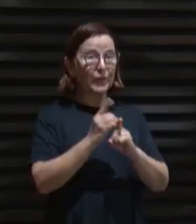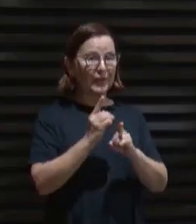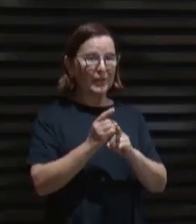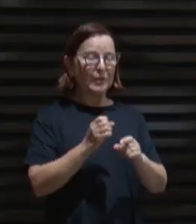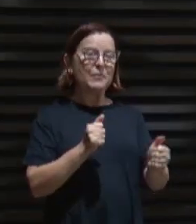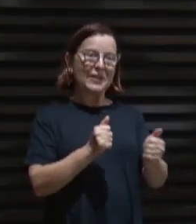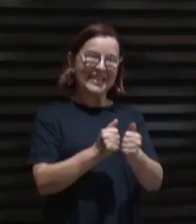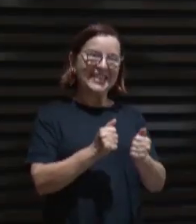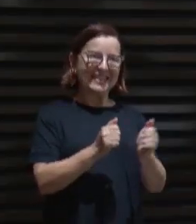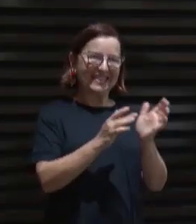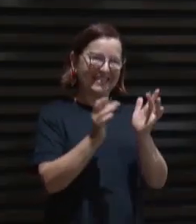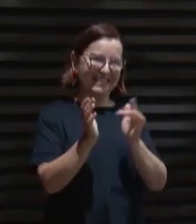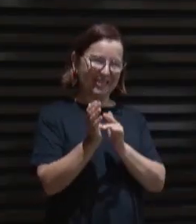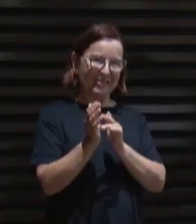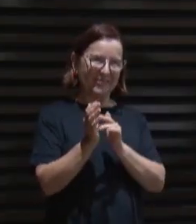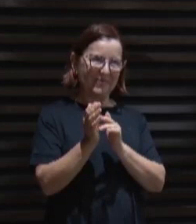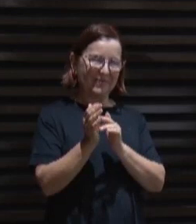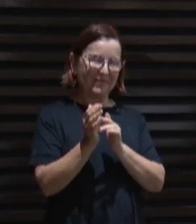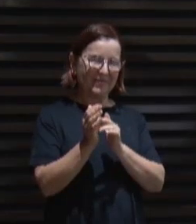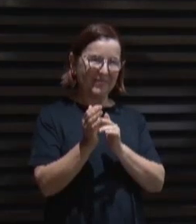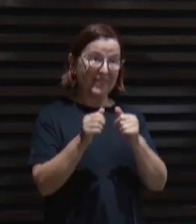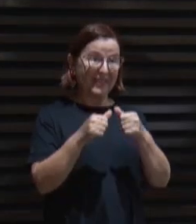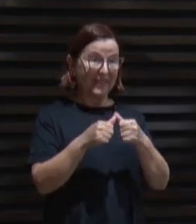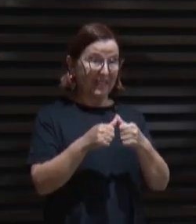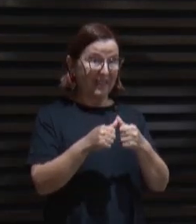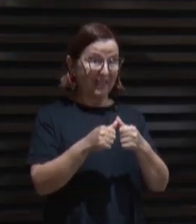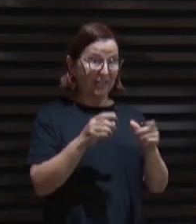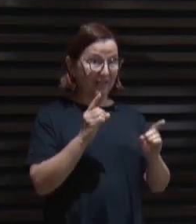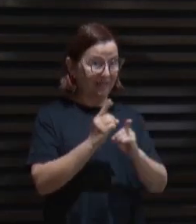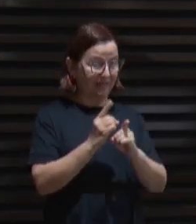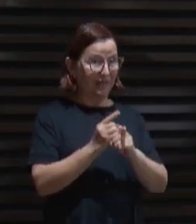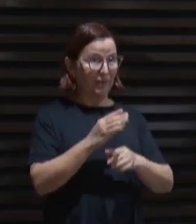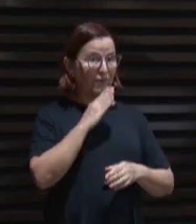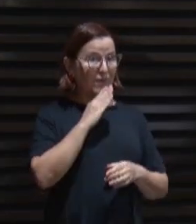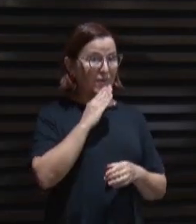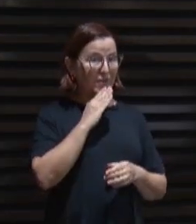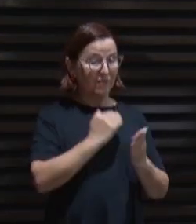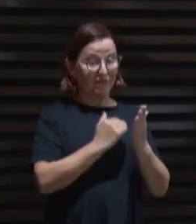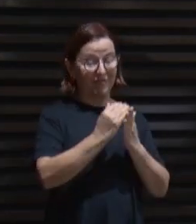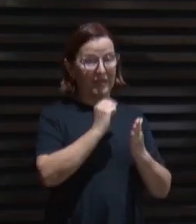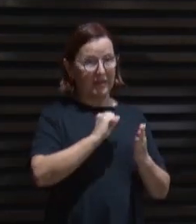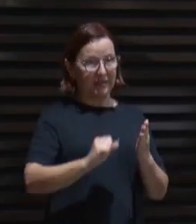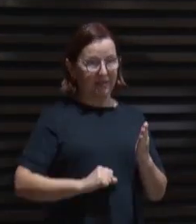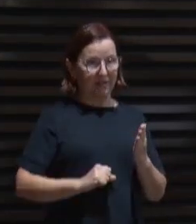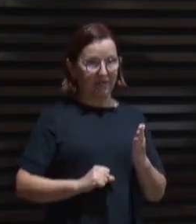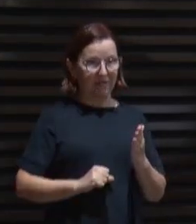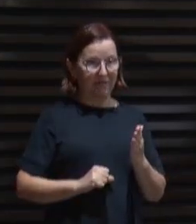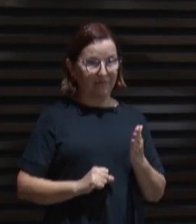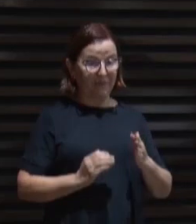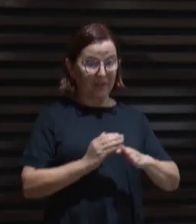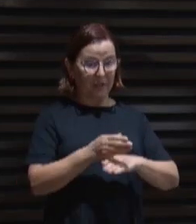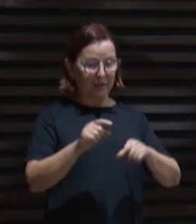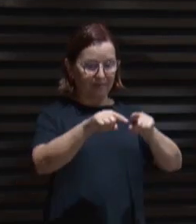a Jesus. Sendo este discípulo conhecido do sumo sacerdote, entrou para o pátio deste